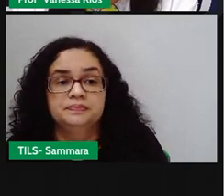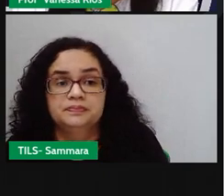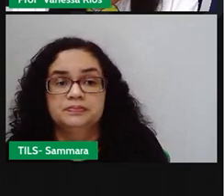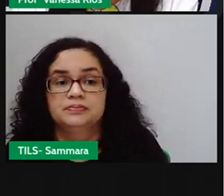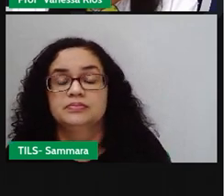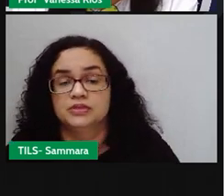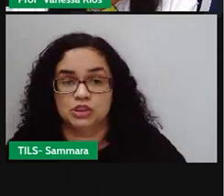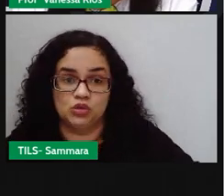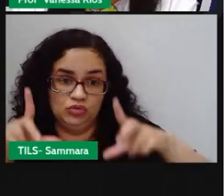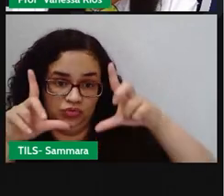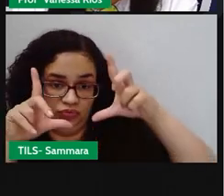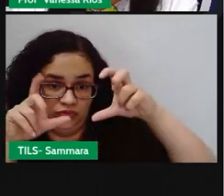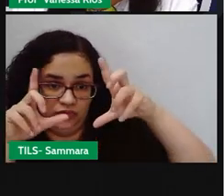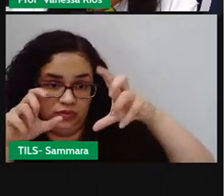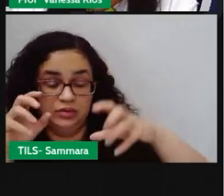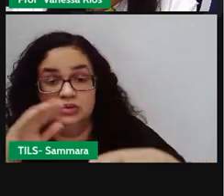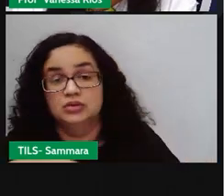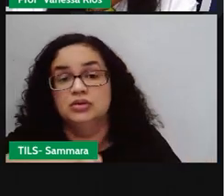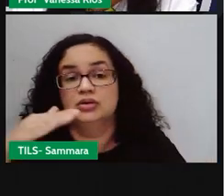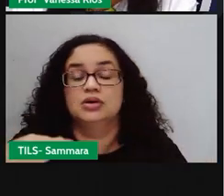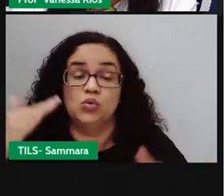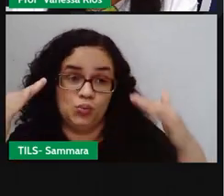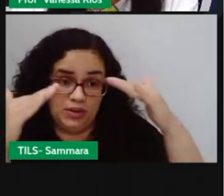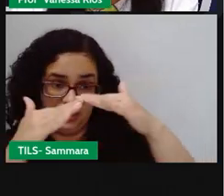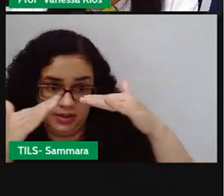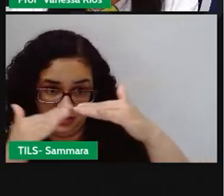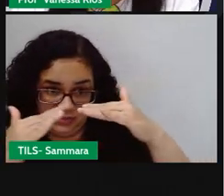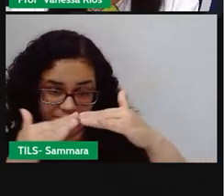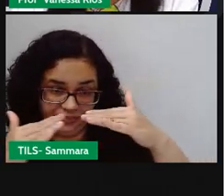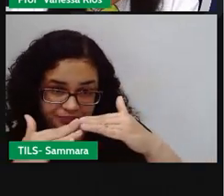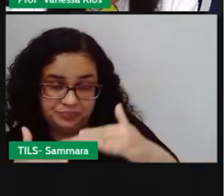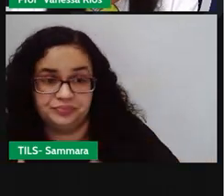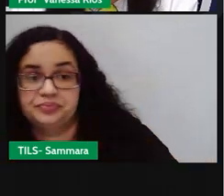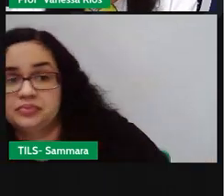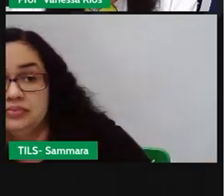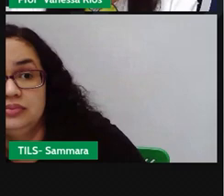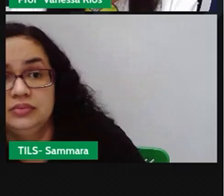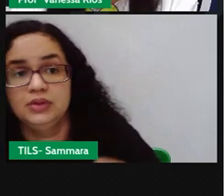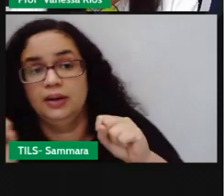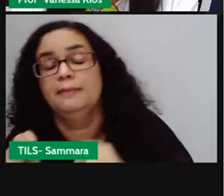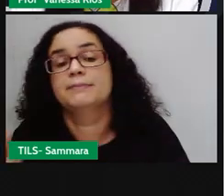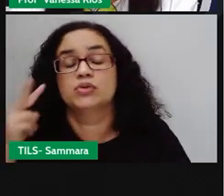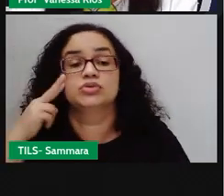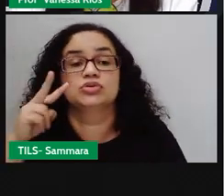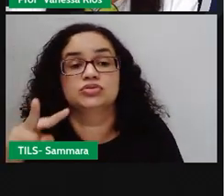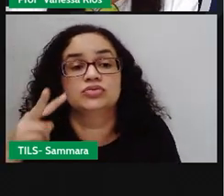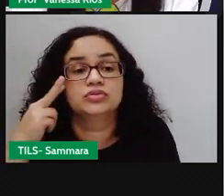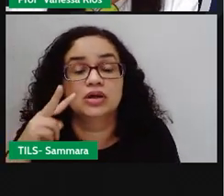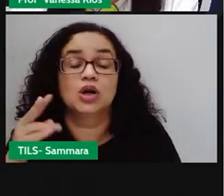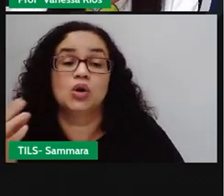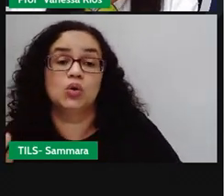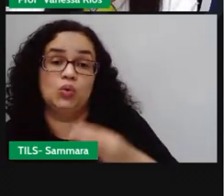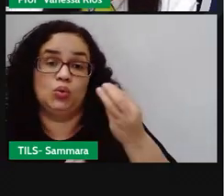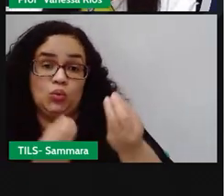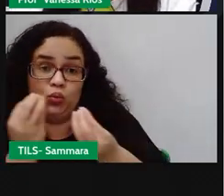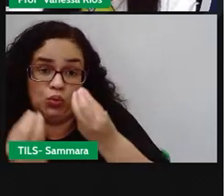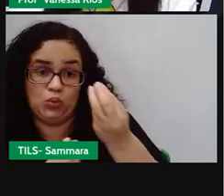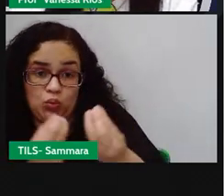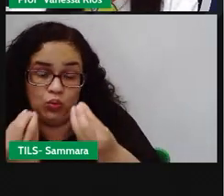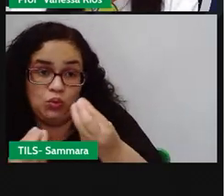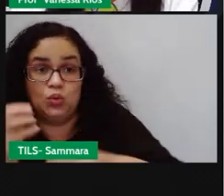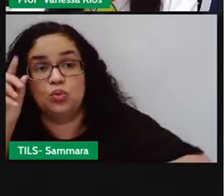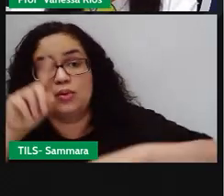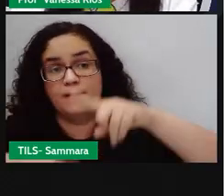Então, essa fotografia aí é uma fachada de uma casa, na qual a gente pode identificar formatos, né,